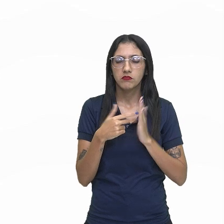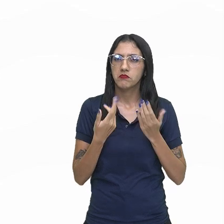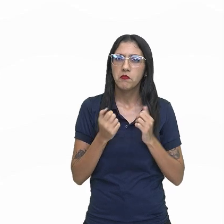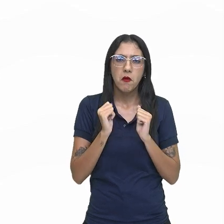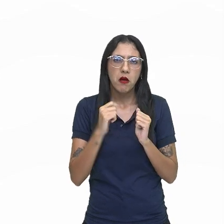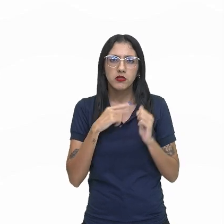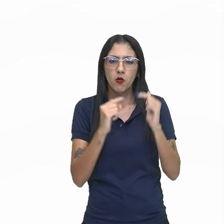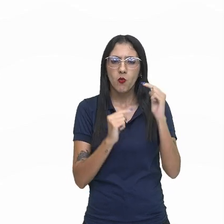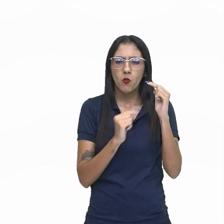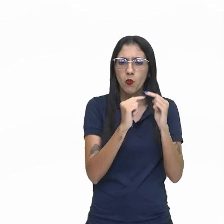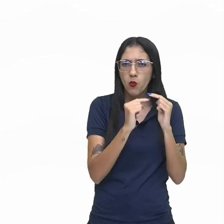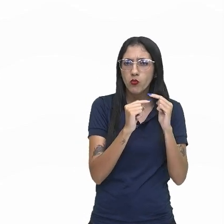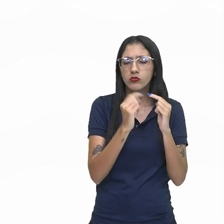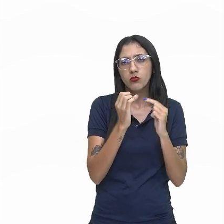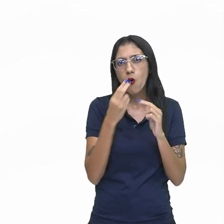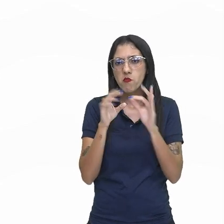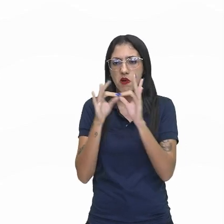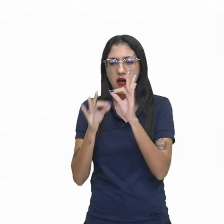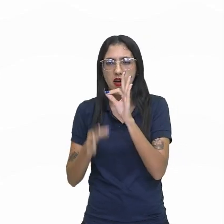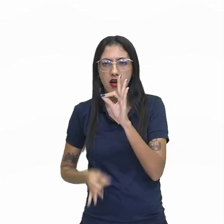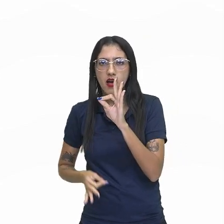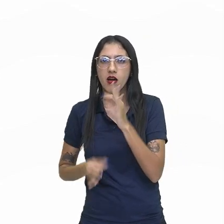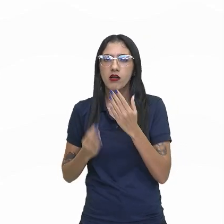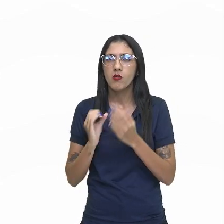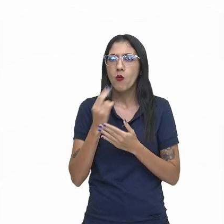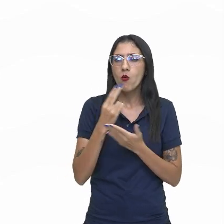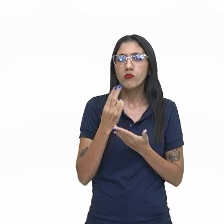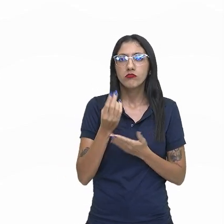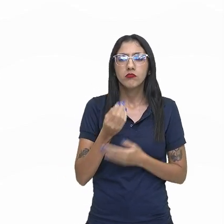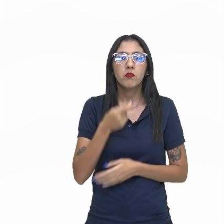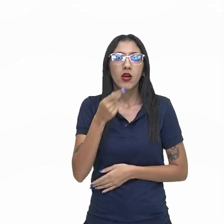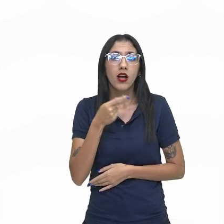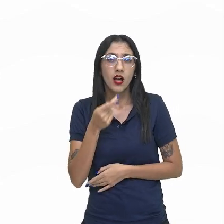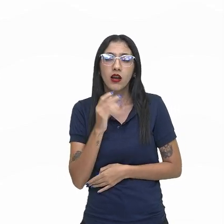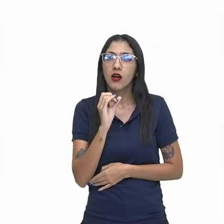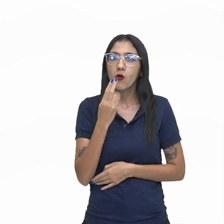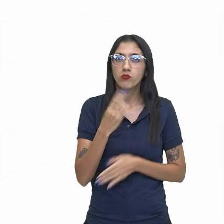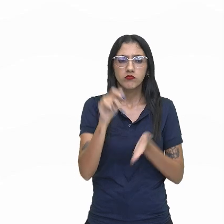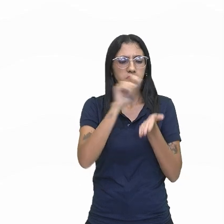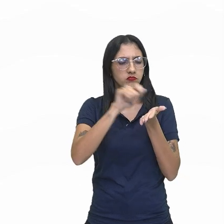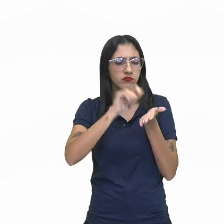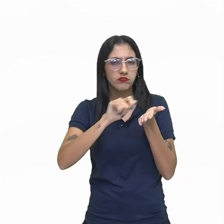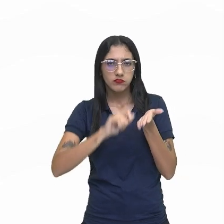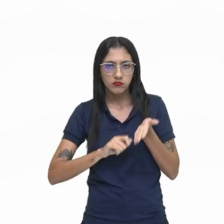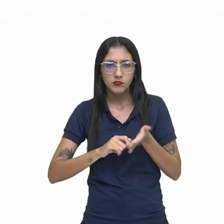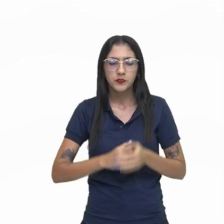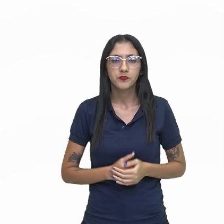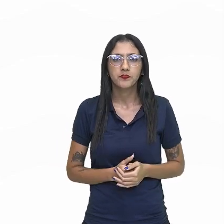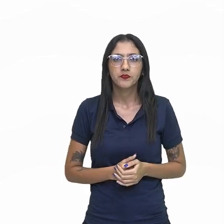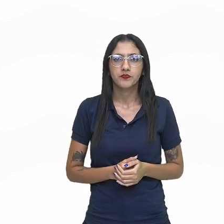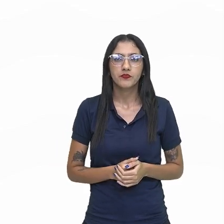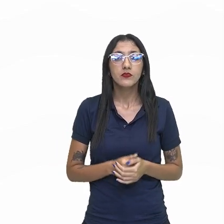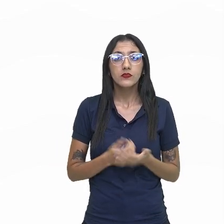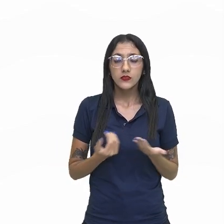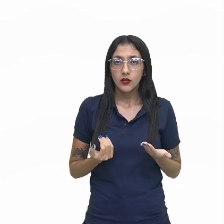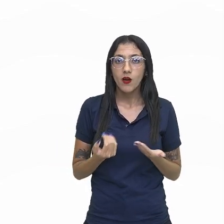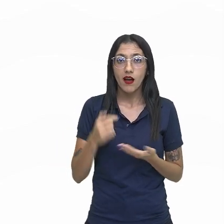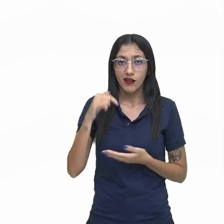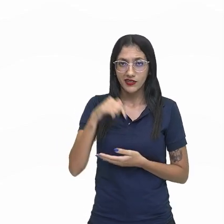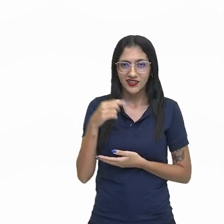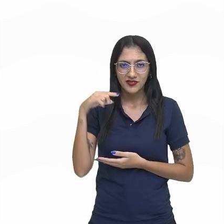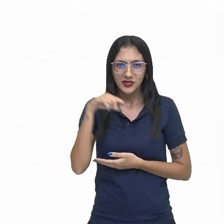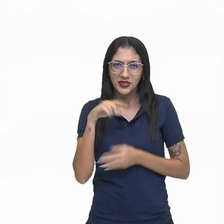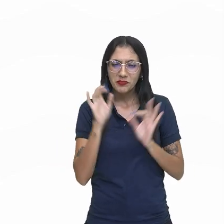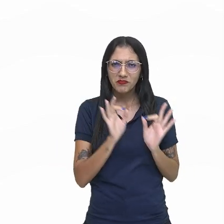texto curto, pode ser um texto grande, pode ser um texto falado ou pode ser um texto escrito. Neste caso aqui, que vocês estão